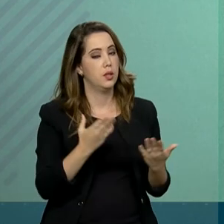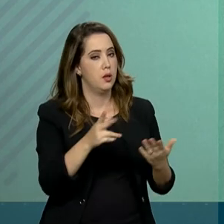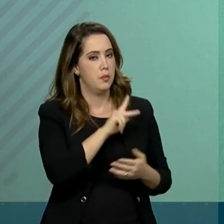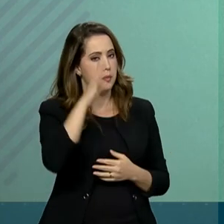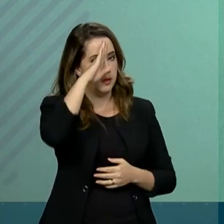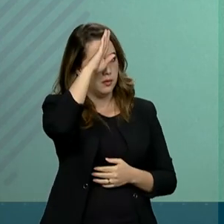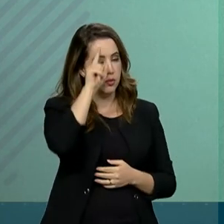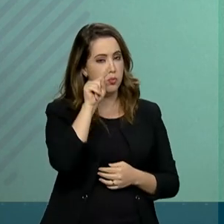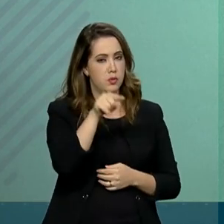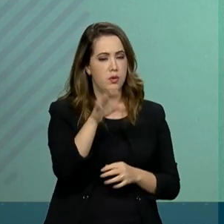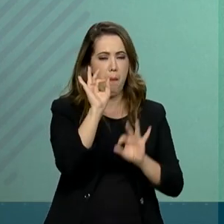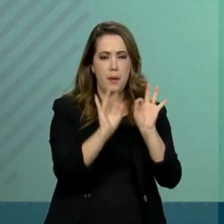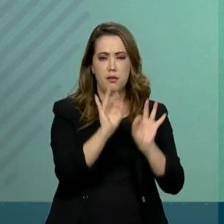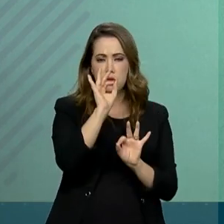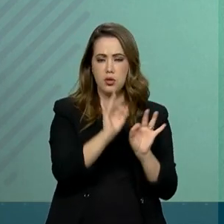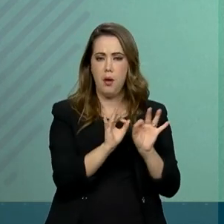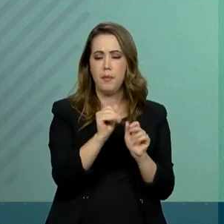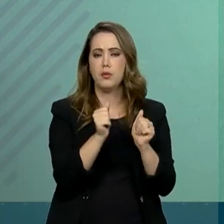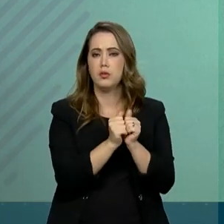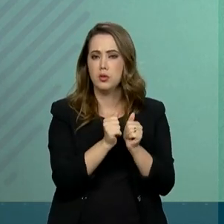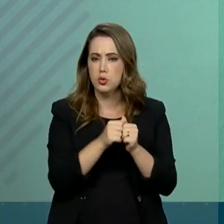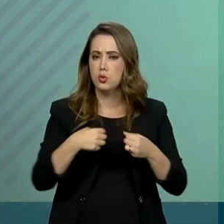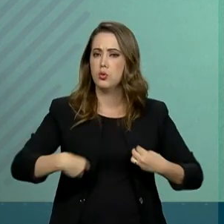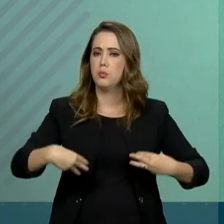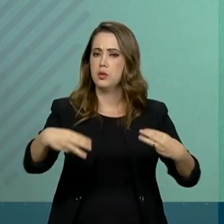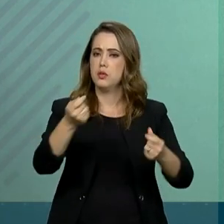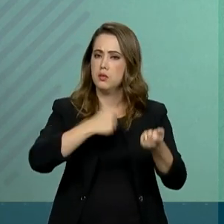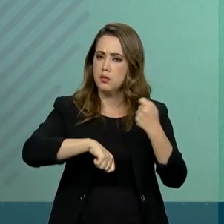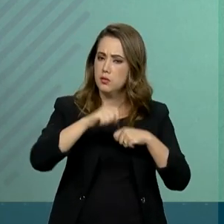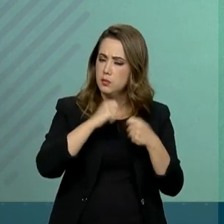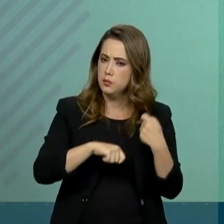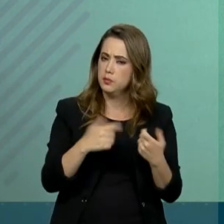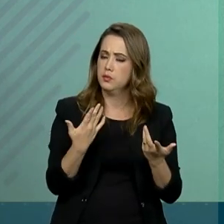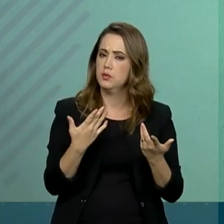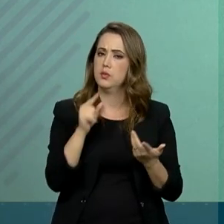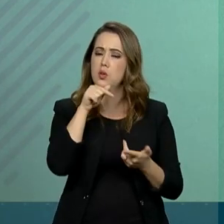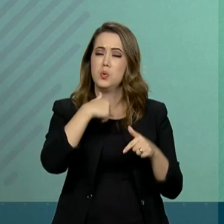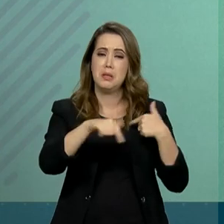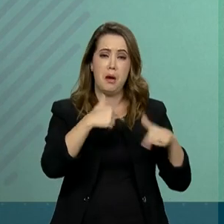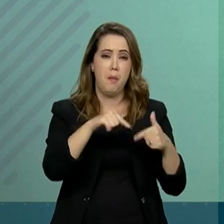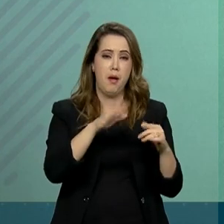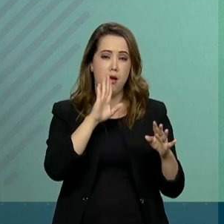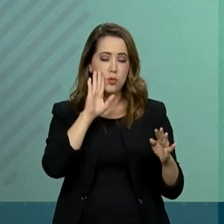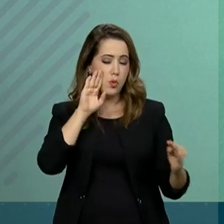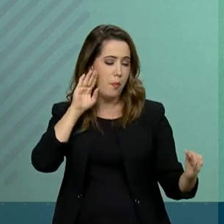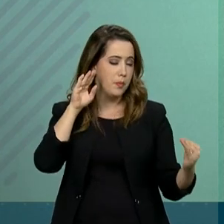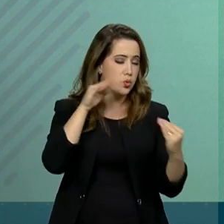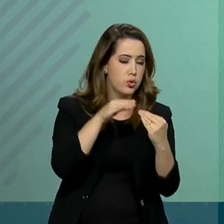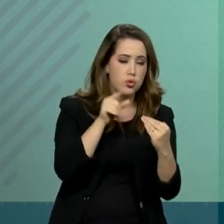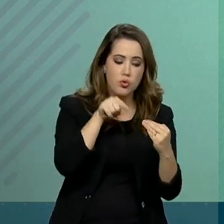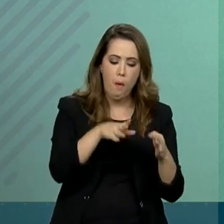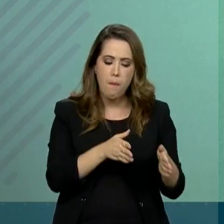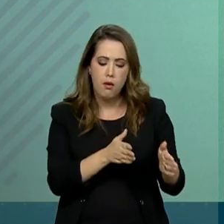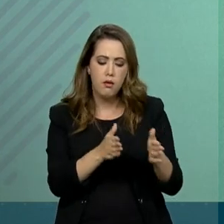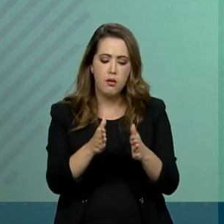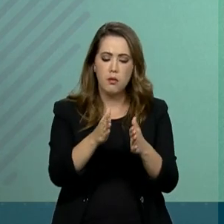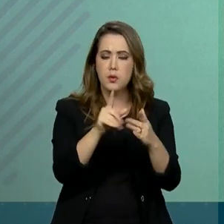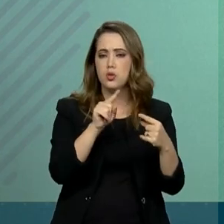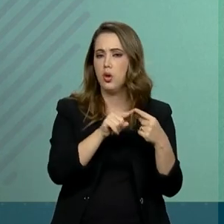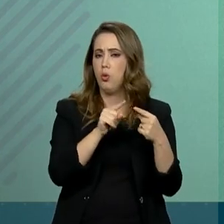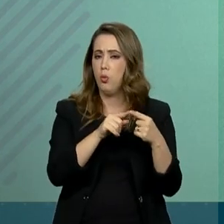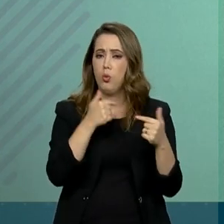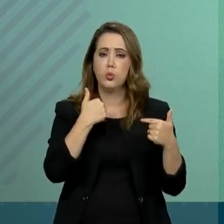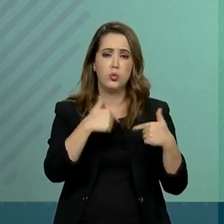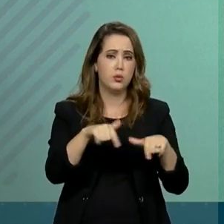presidente jair bolsonaro ea incluir o planejamento do ministério da economia as linhas de ação são traçadas com fome a evolução das ações